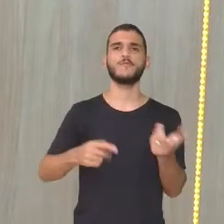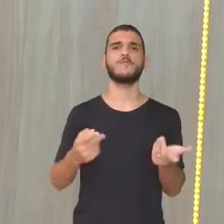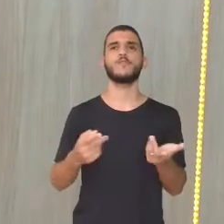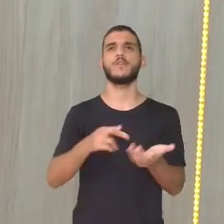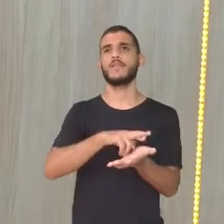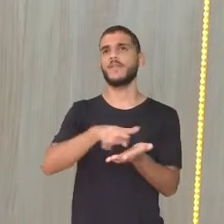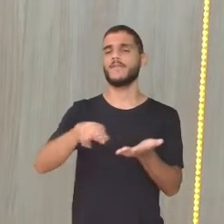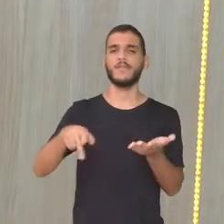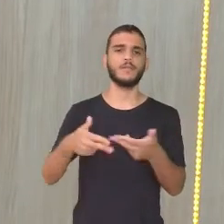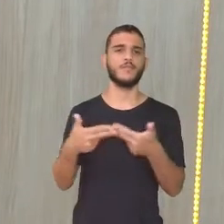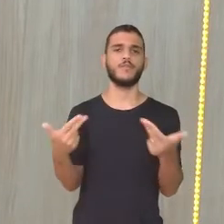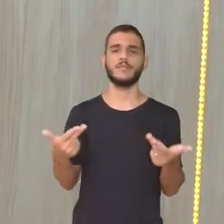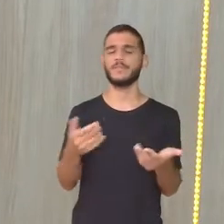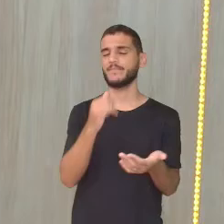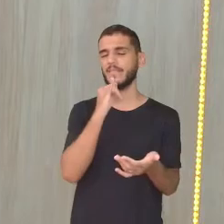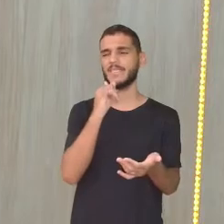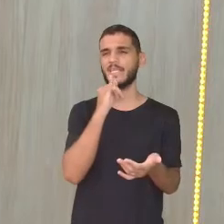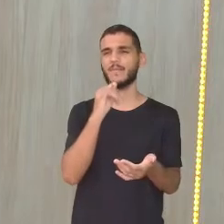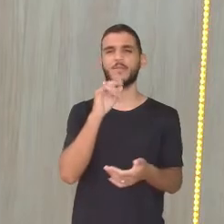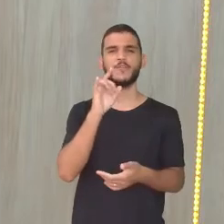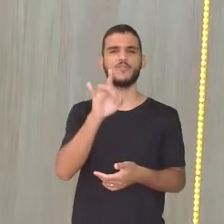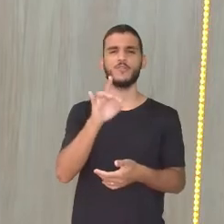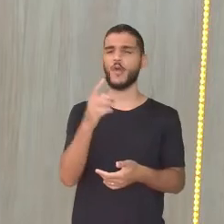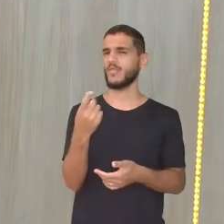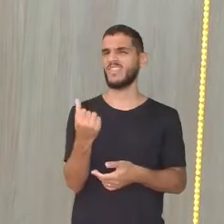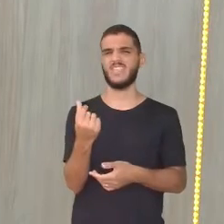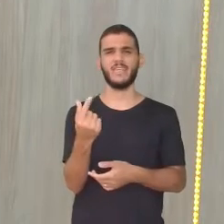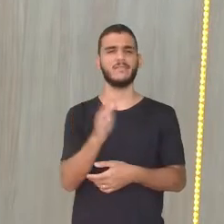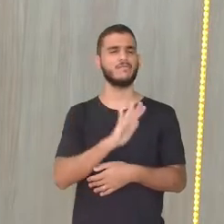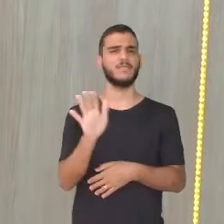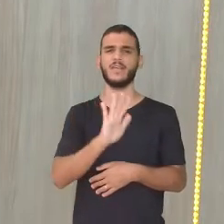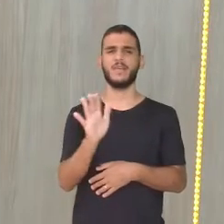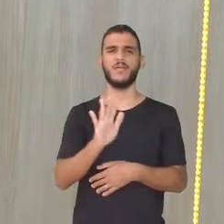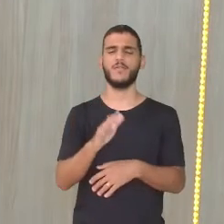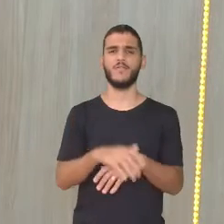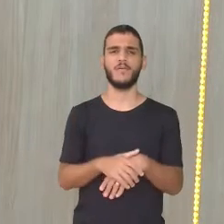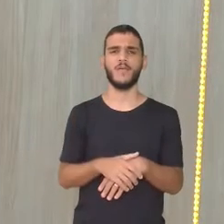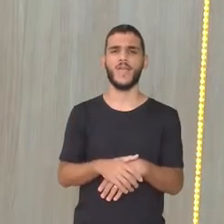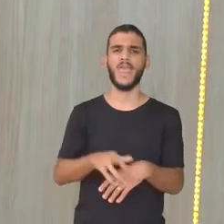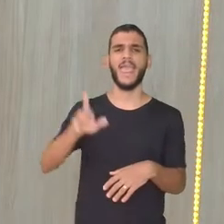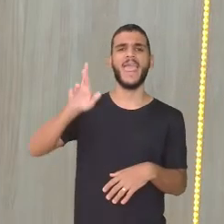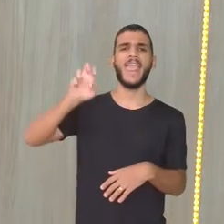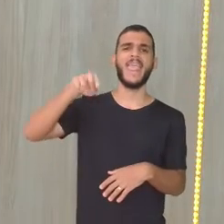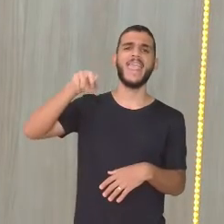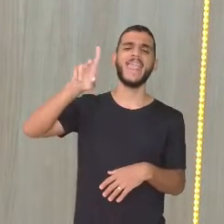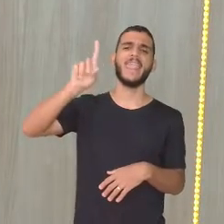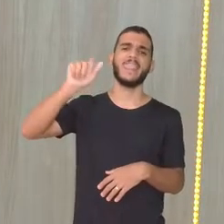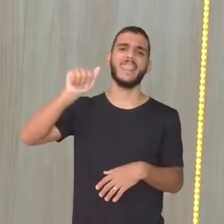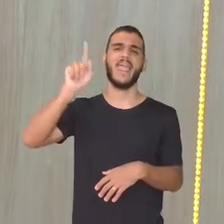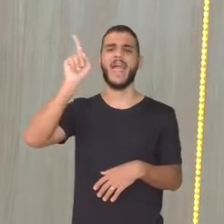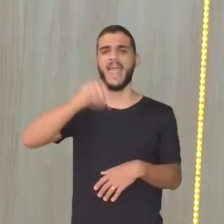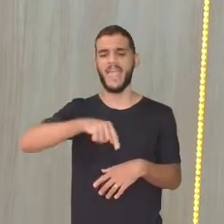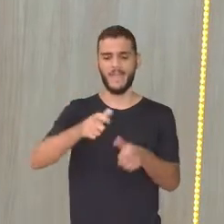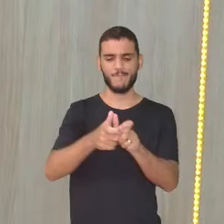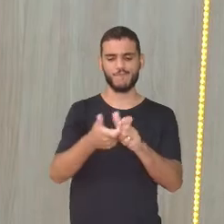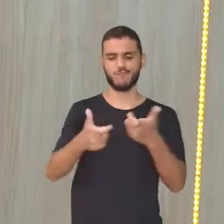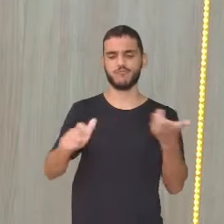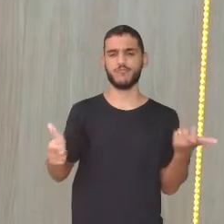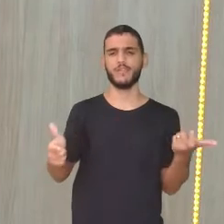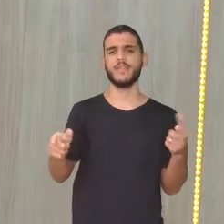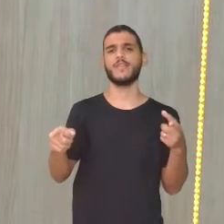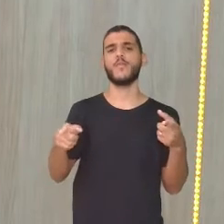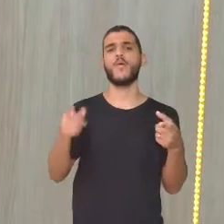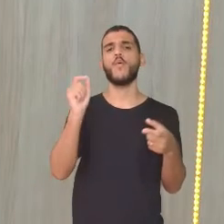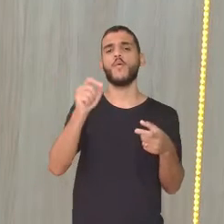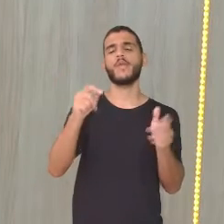Ela não necessariamente está ligada à moeda, né? A renda, ela pode se ampliar. E é óbvio que com a economia que a